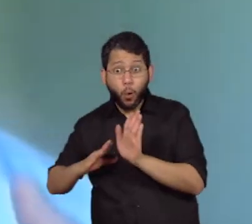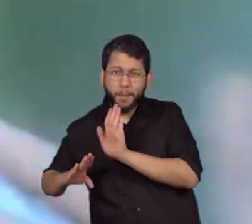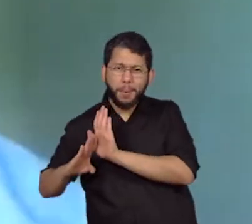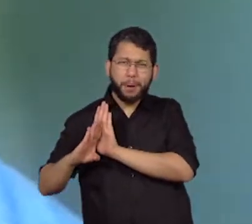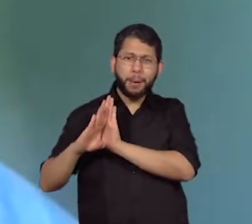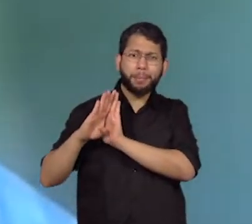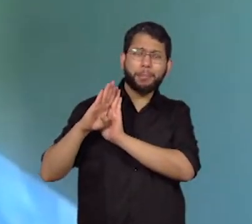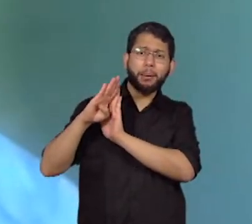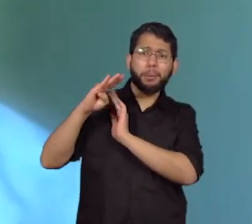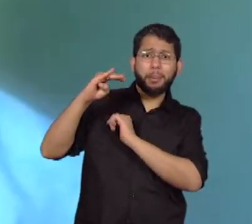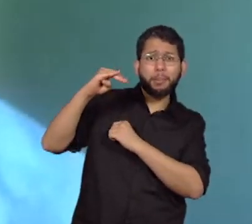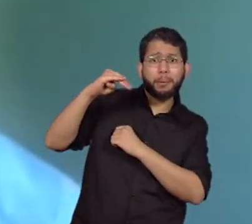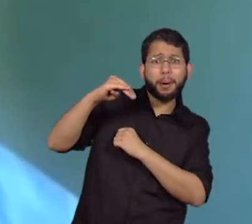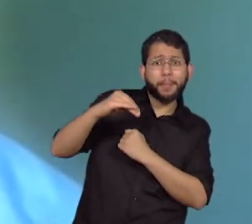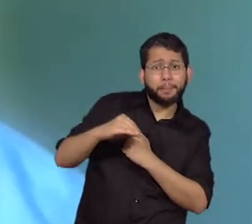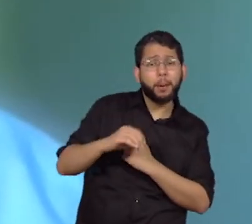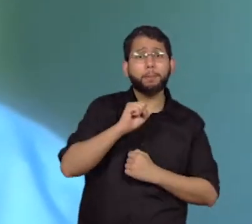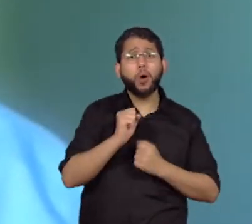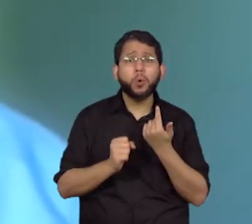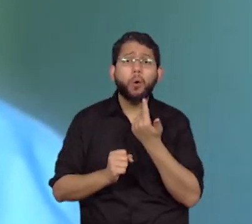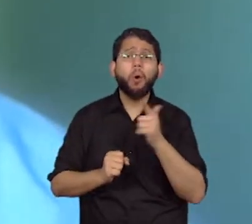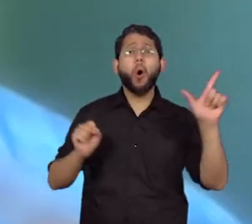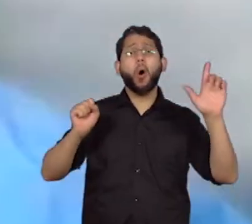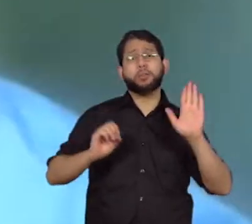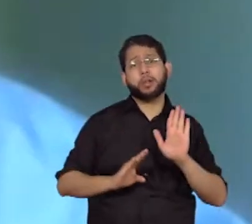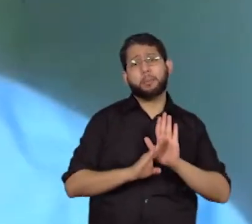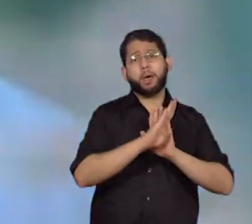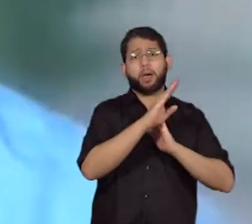vídeo dentro de plataformas